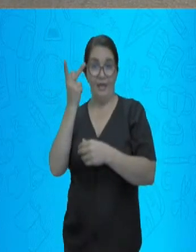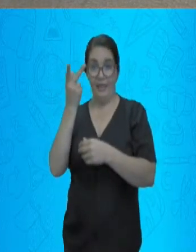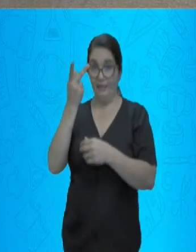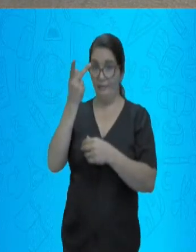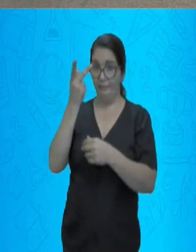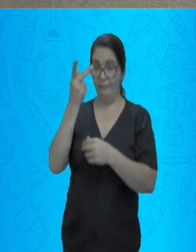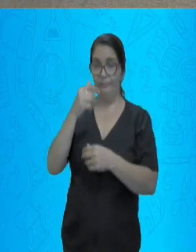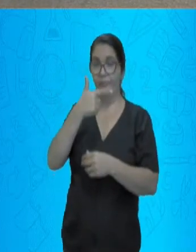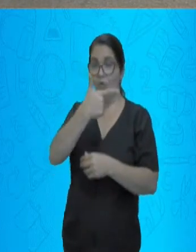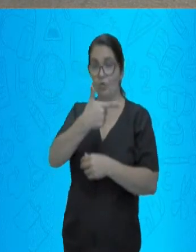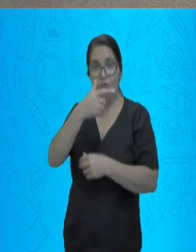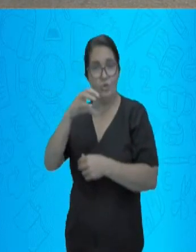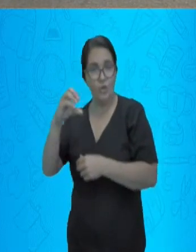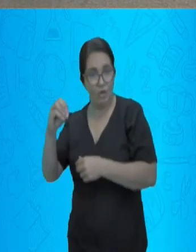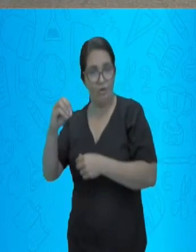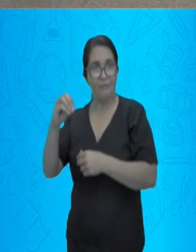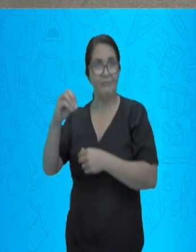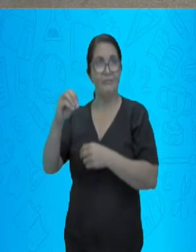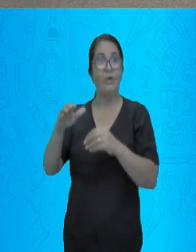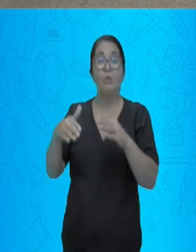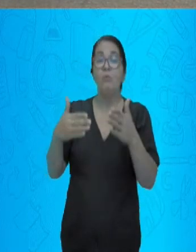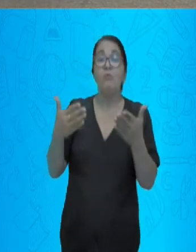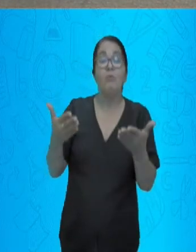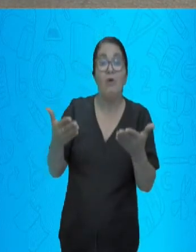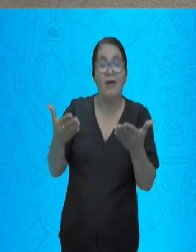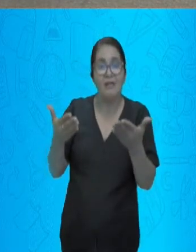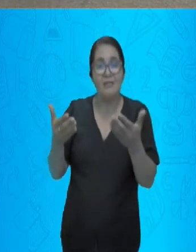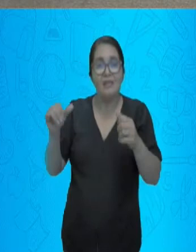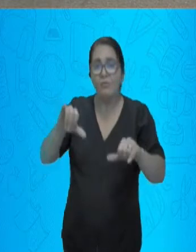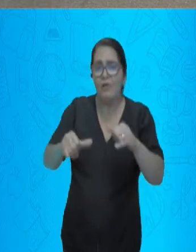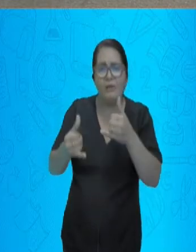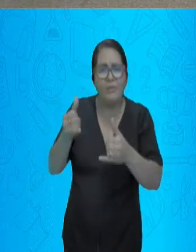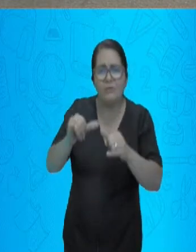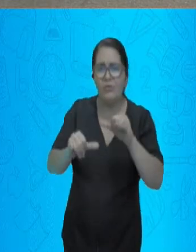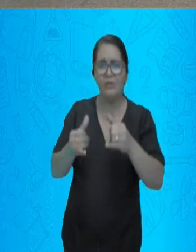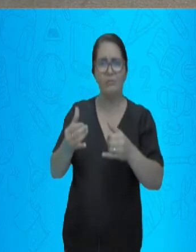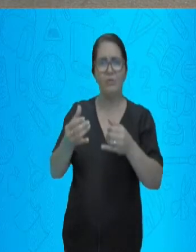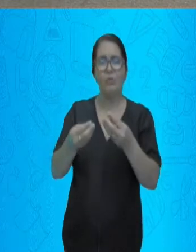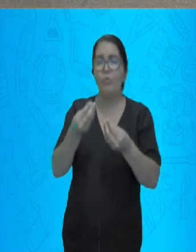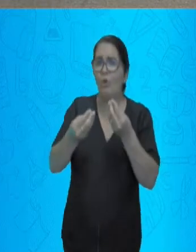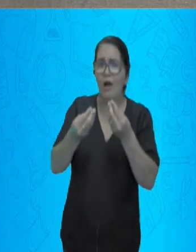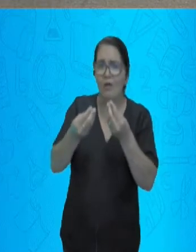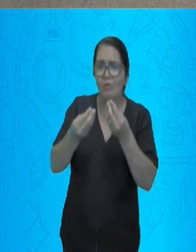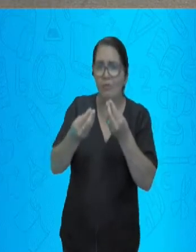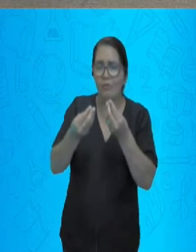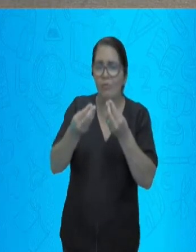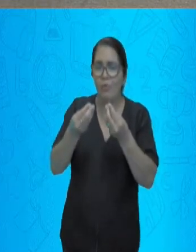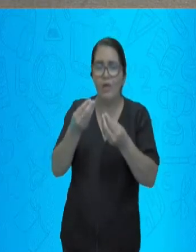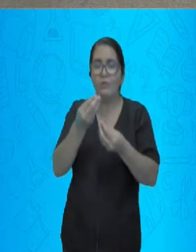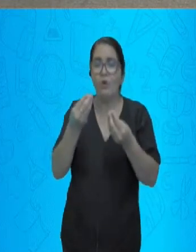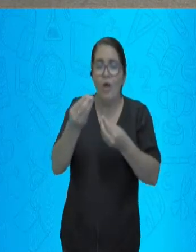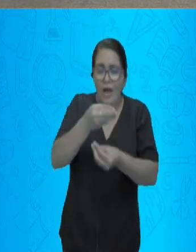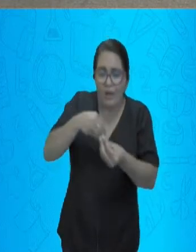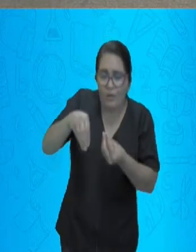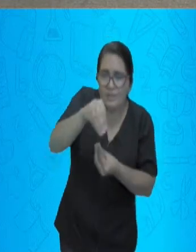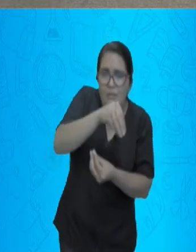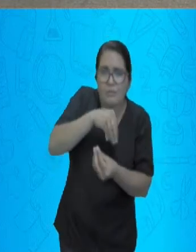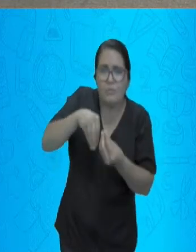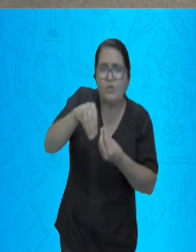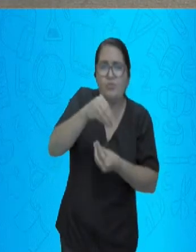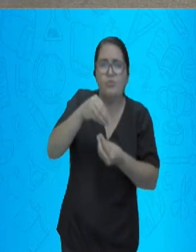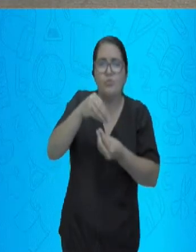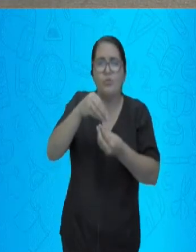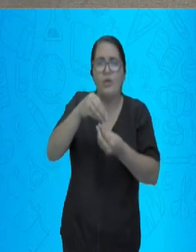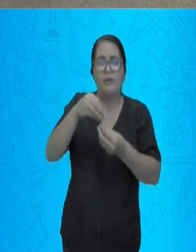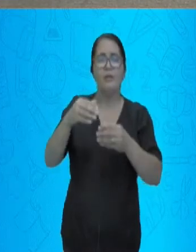elementos químicos? Hidrogênio e oxigênio. Quanto de cada elemento químico? dois átomos do elemento